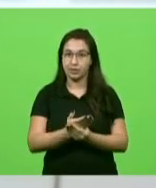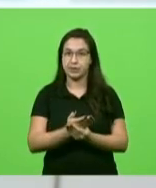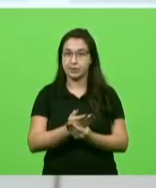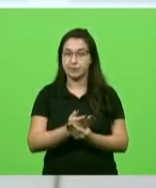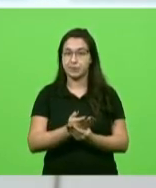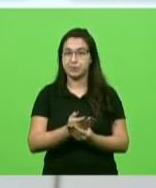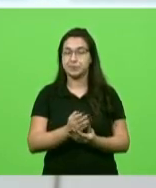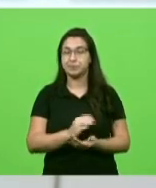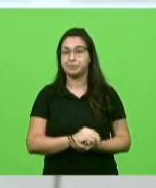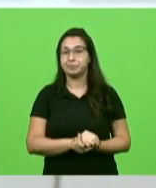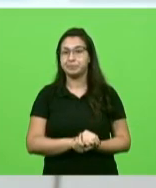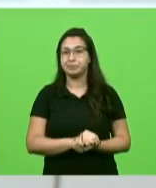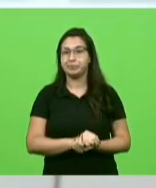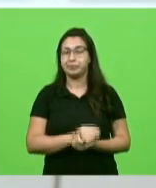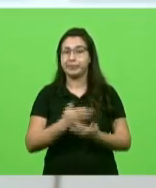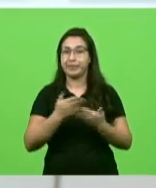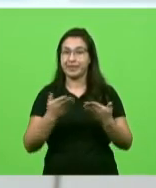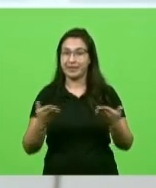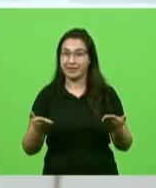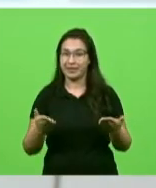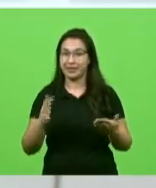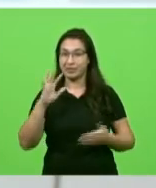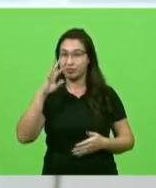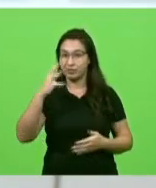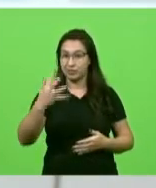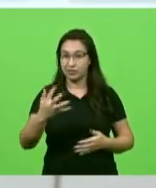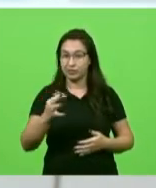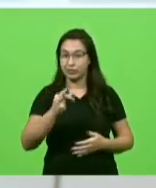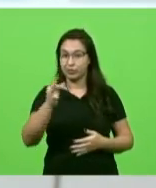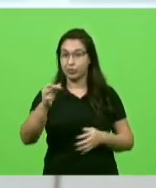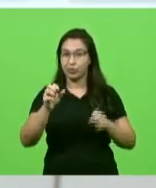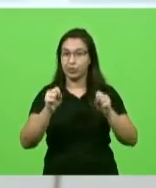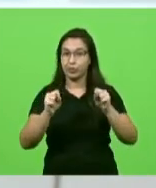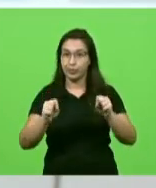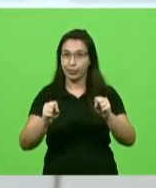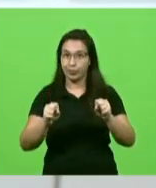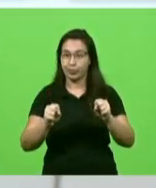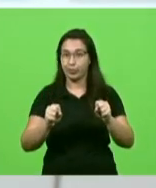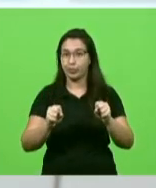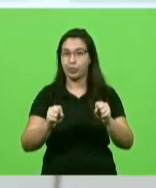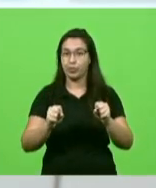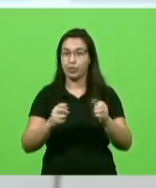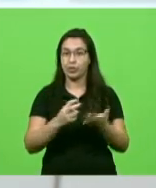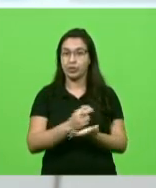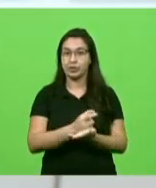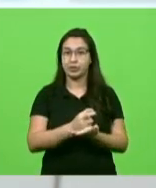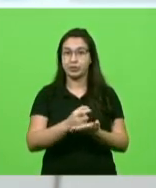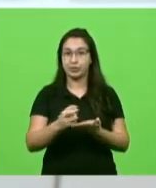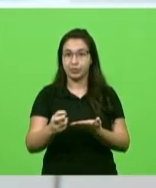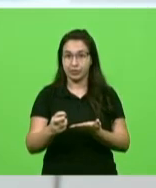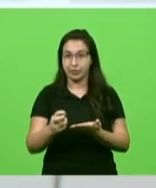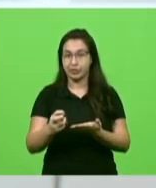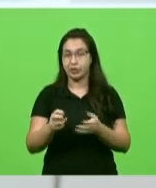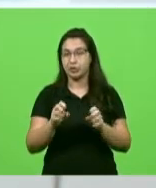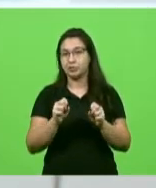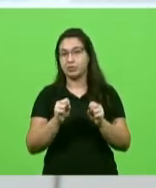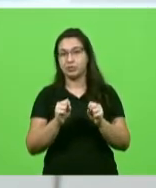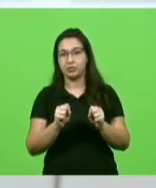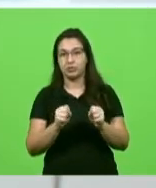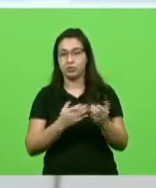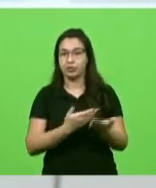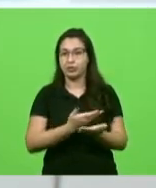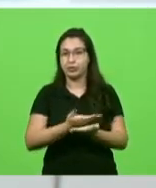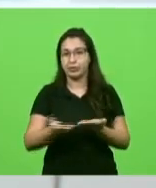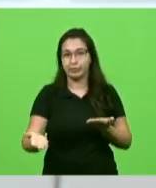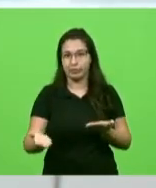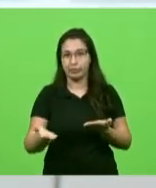natureza e das for sequências de faça nefasta que possam Advir de um processo de impeachment quais sejam a perda do